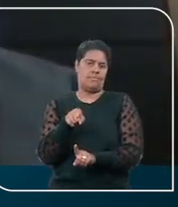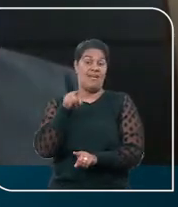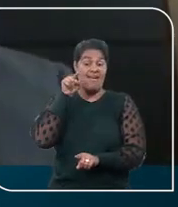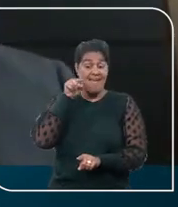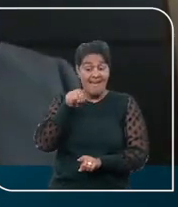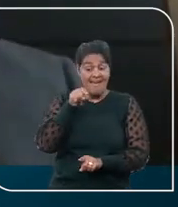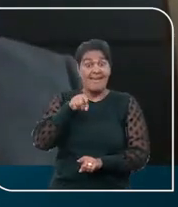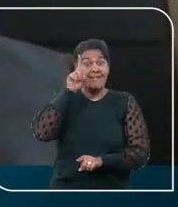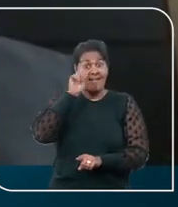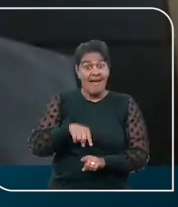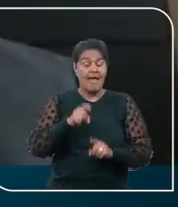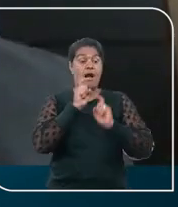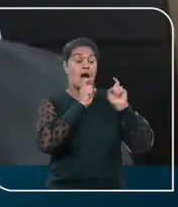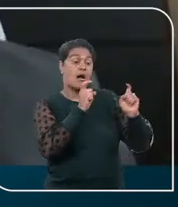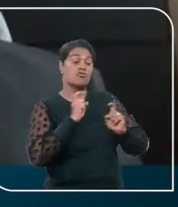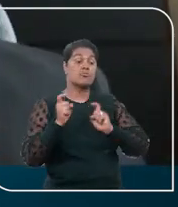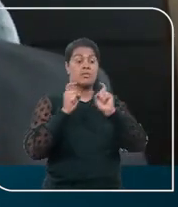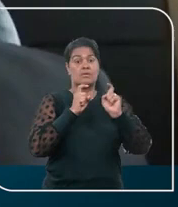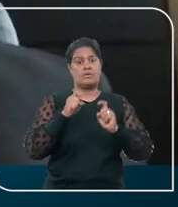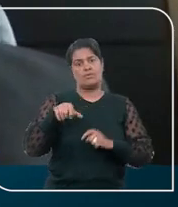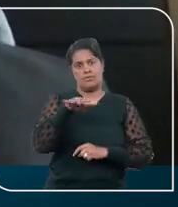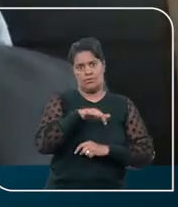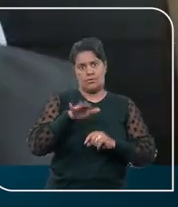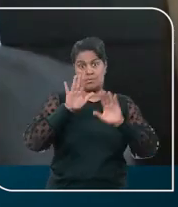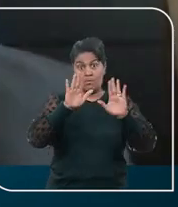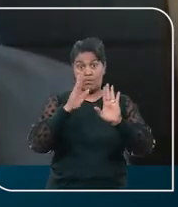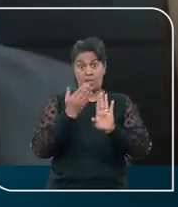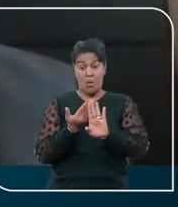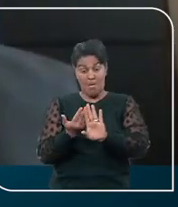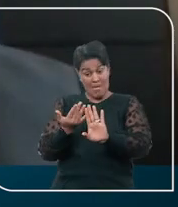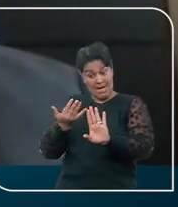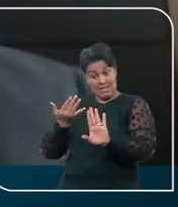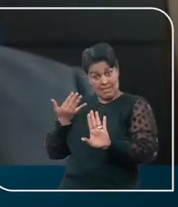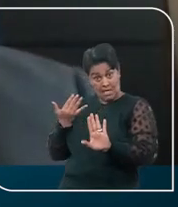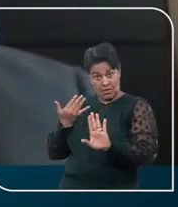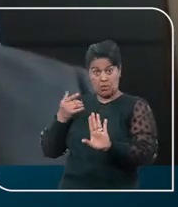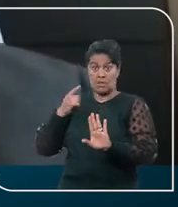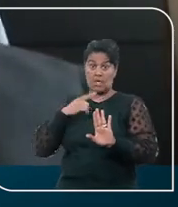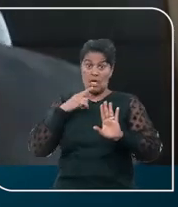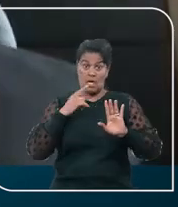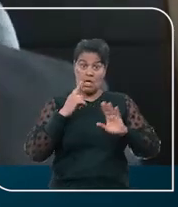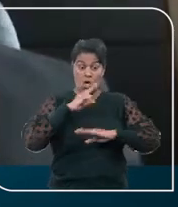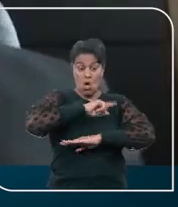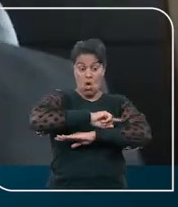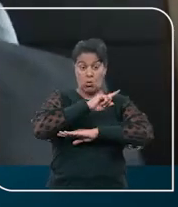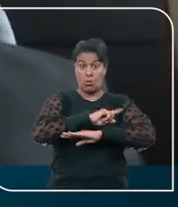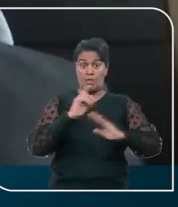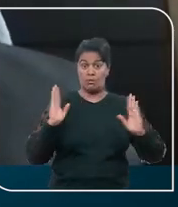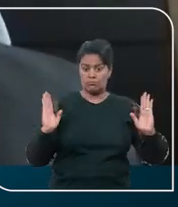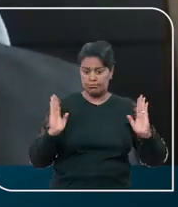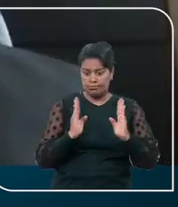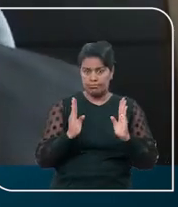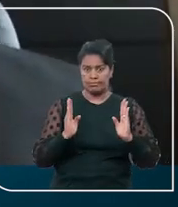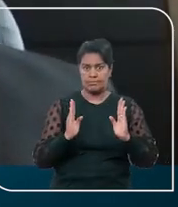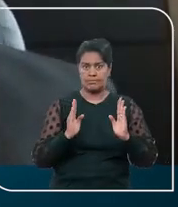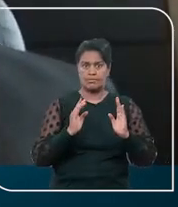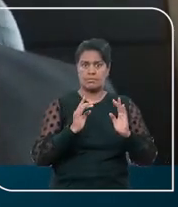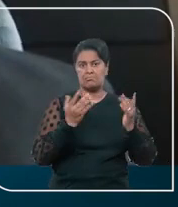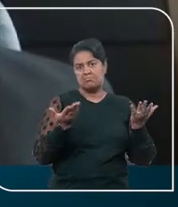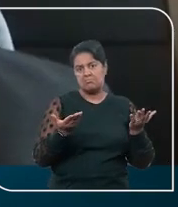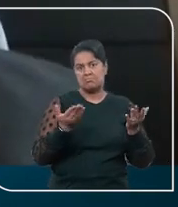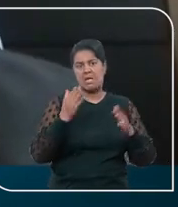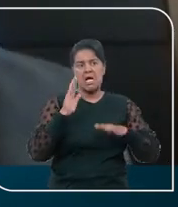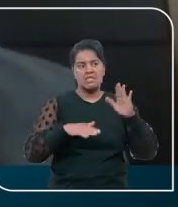do condomínio. No passado, nós tínhamos condomínios de menor tamanho, menor aporte, com estruturas